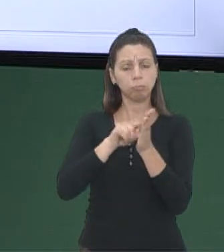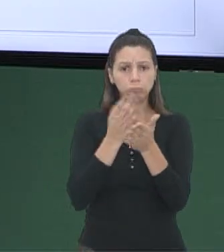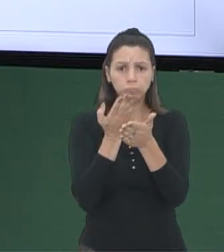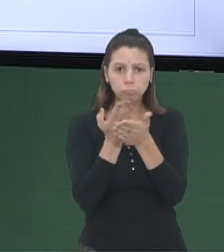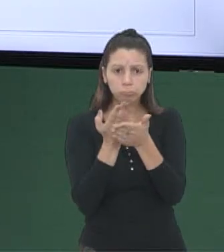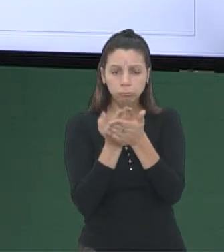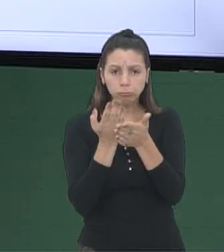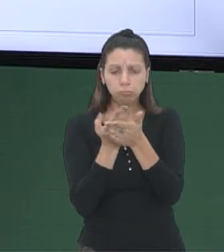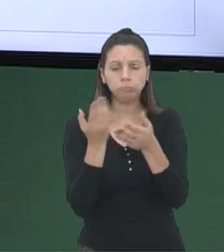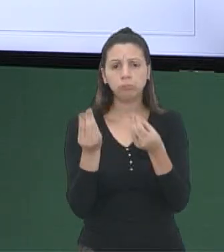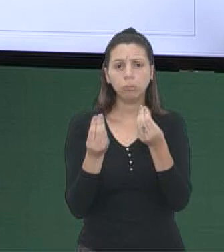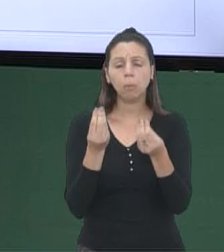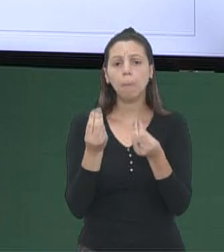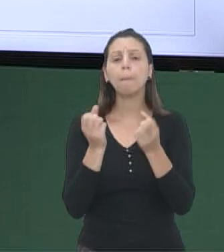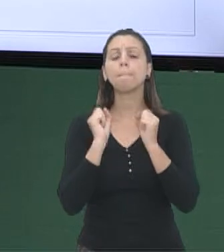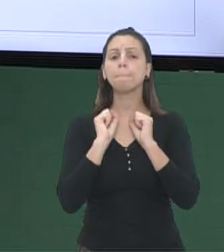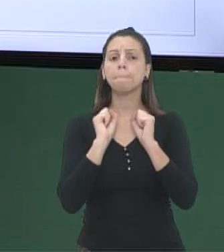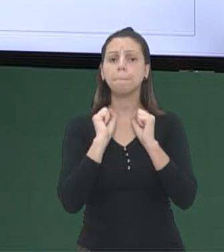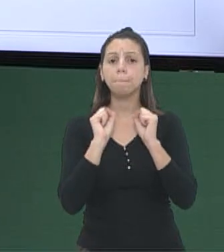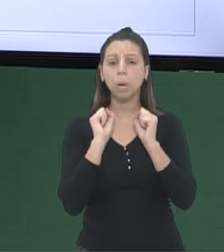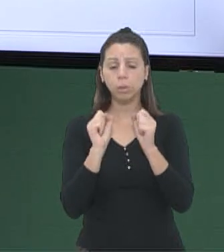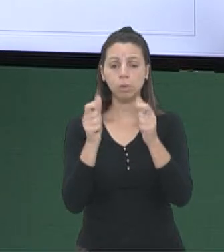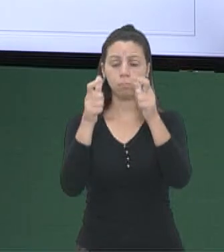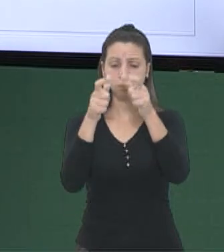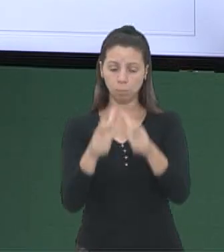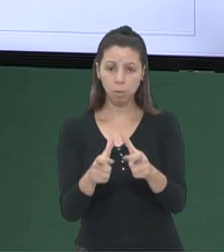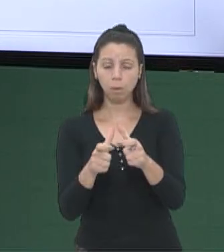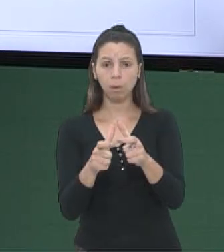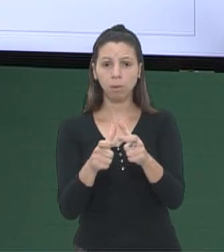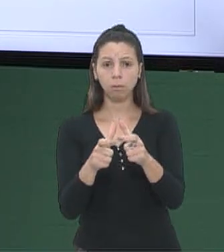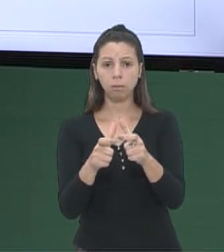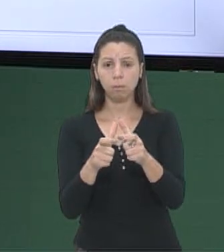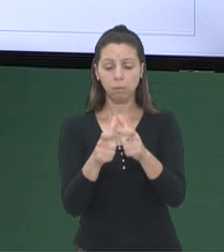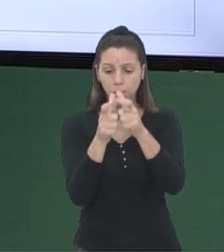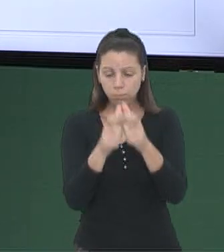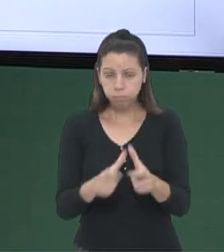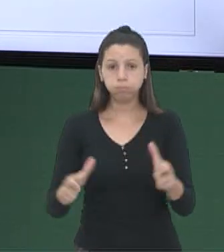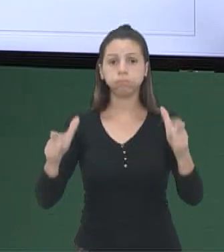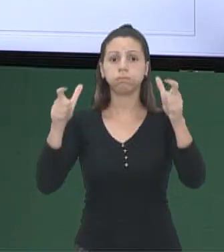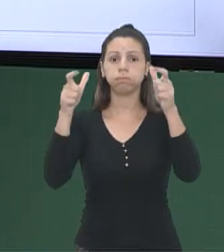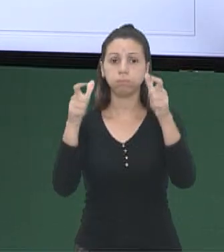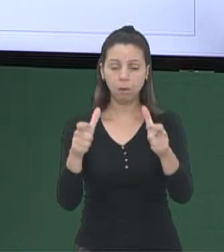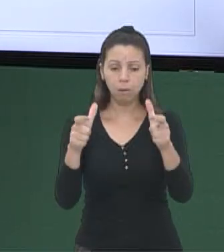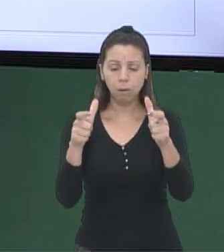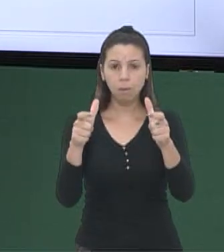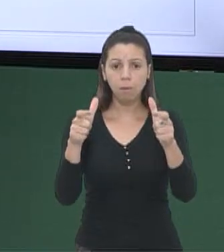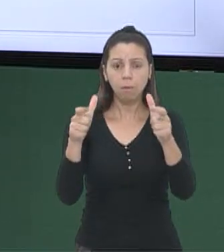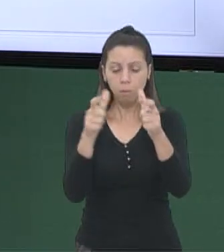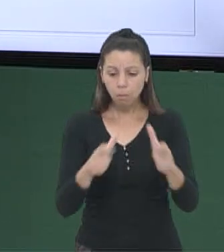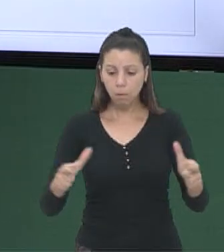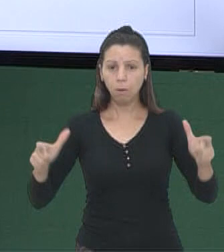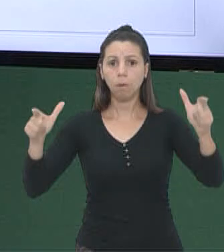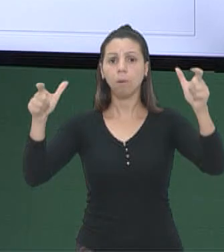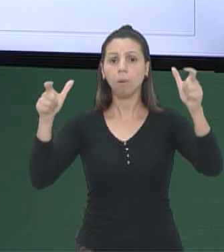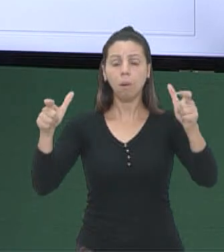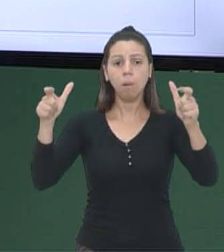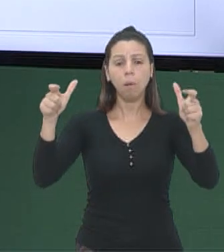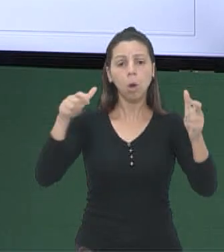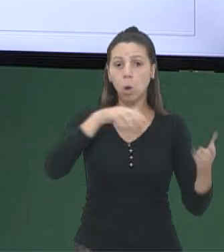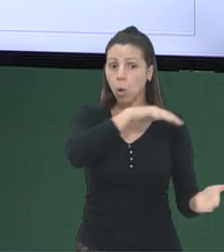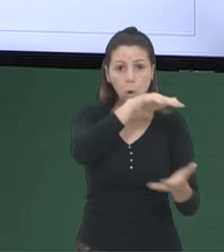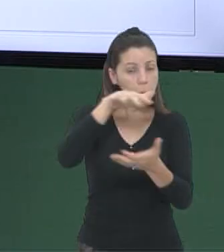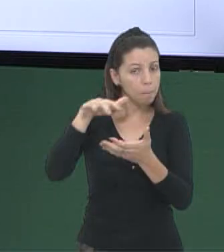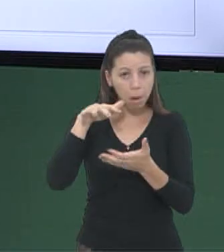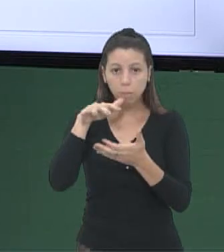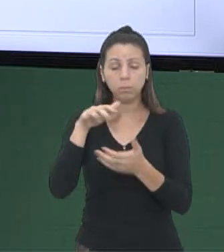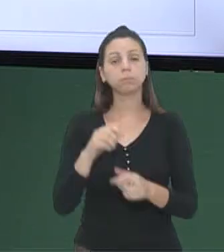fenômeno, nós podemos estudá-lo numa esfera local, numa esfera regional, numa esfera nacional ou numa esfera global. Então,